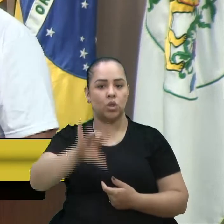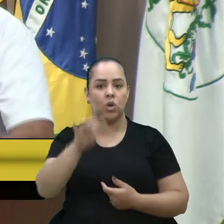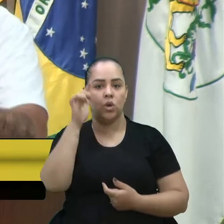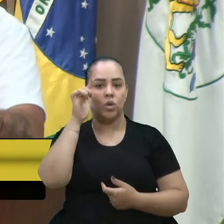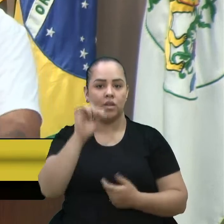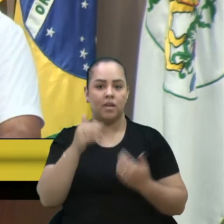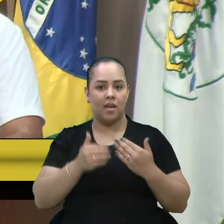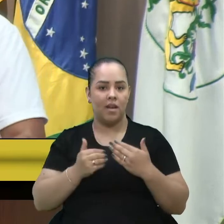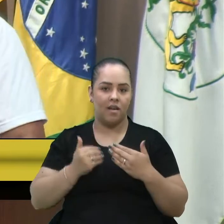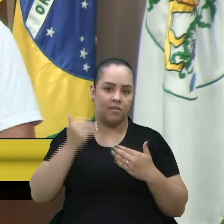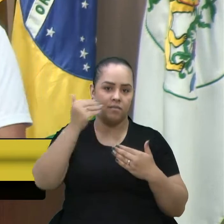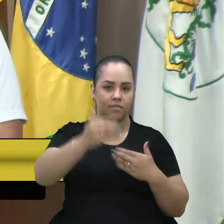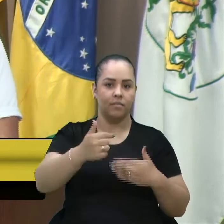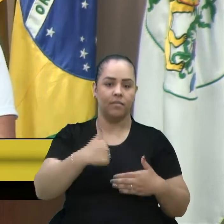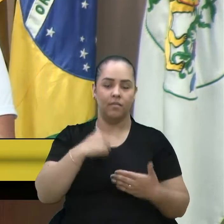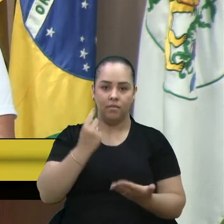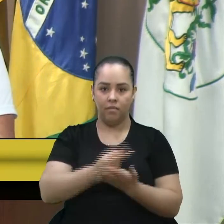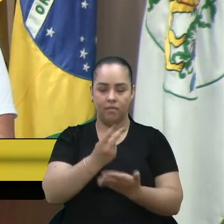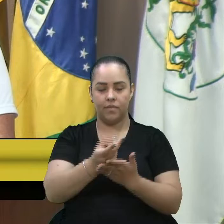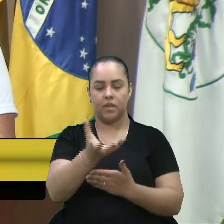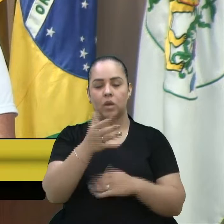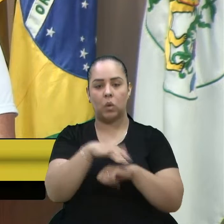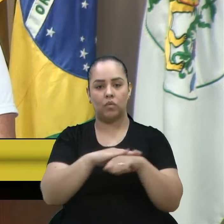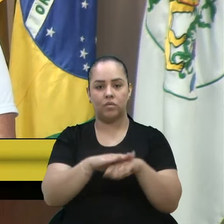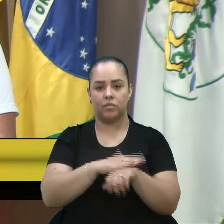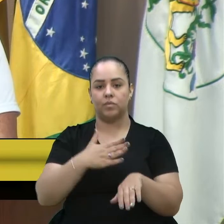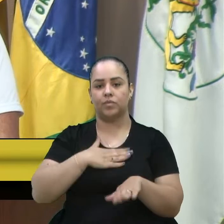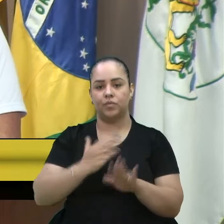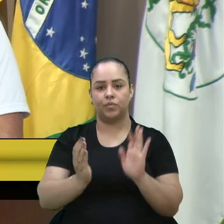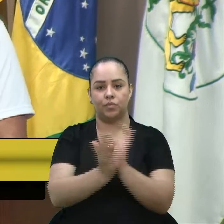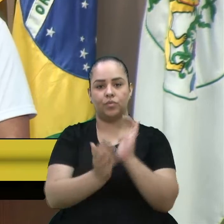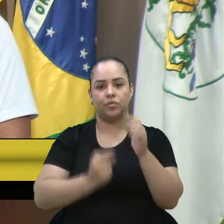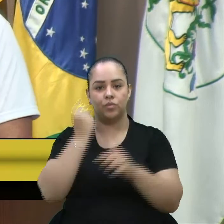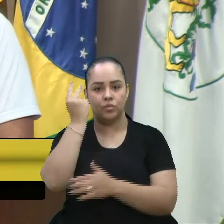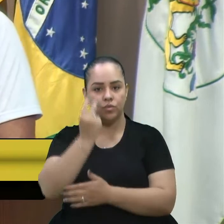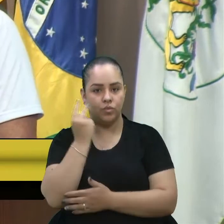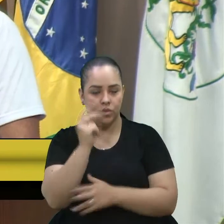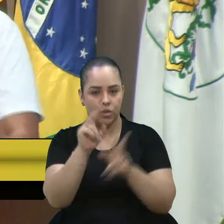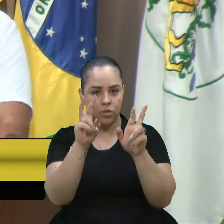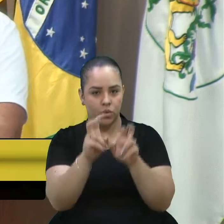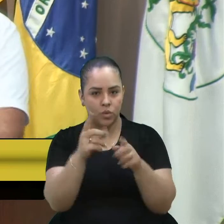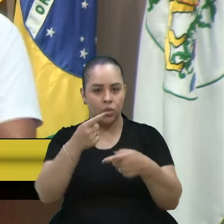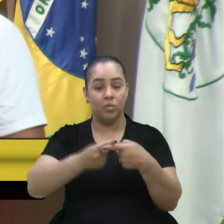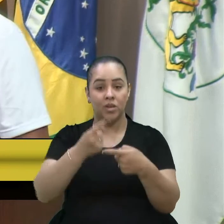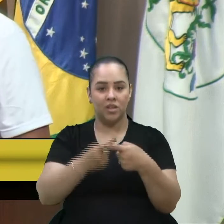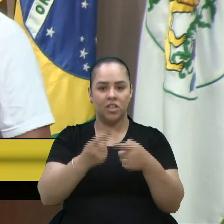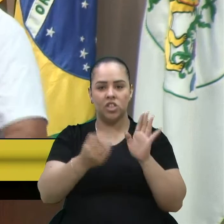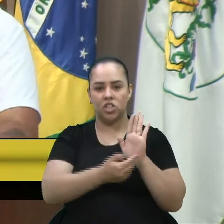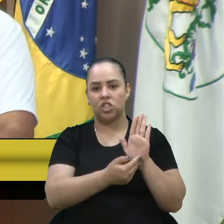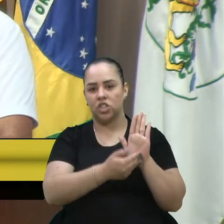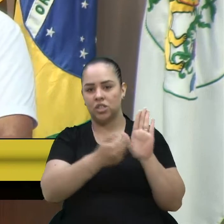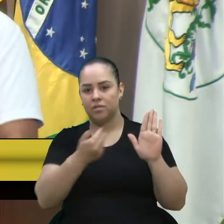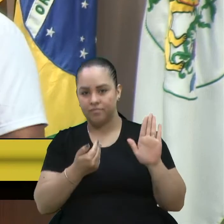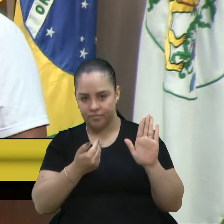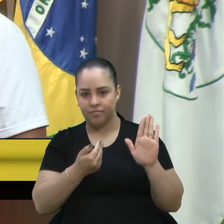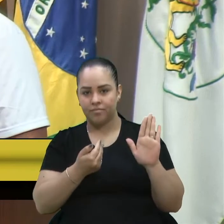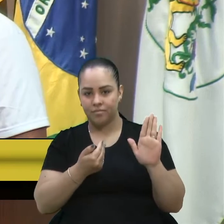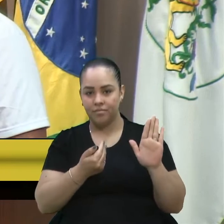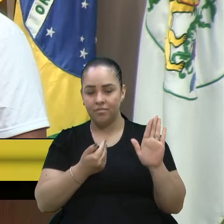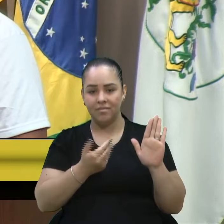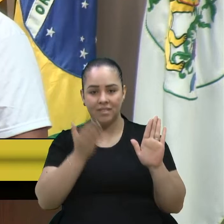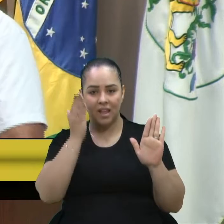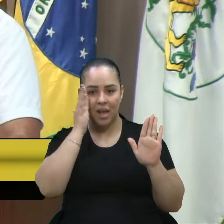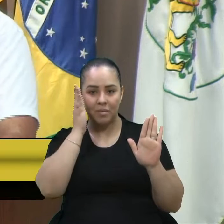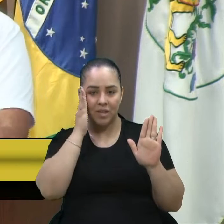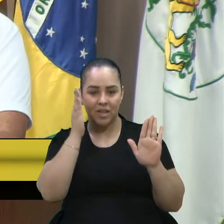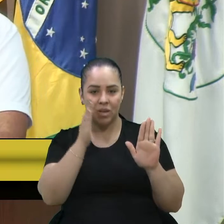aqui eu quero estar sempre conversando com os meus colegas vereadores sobre isso, porque extirpar, reconhecer o racismo,